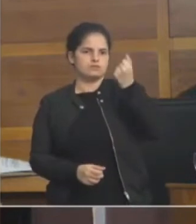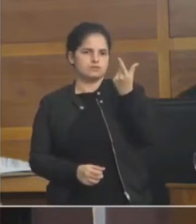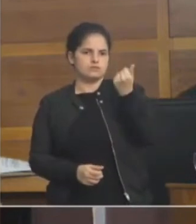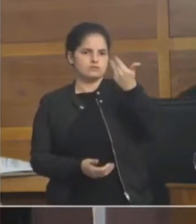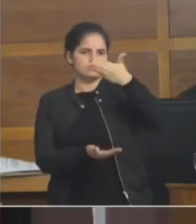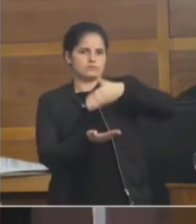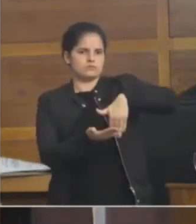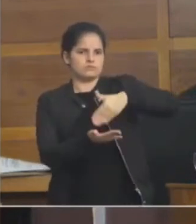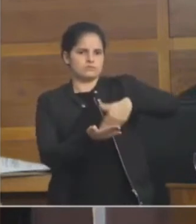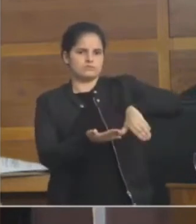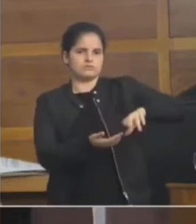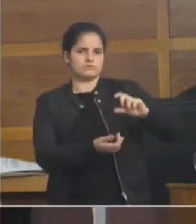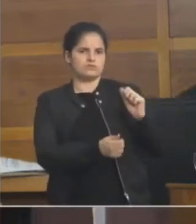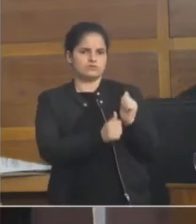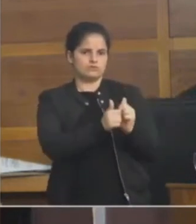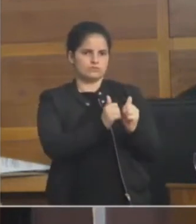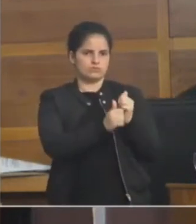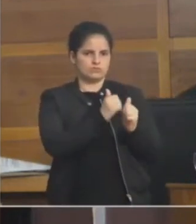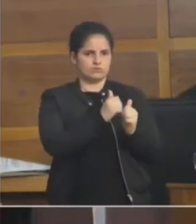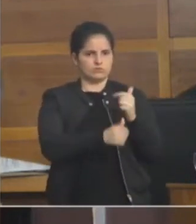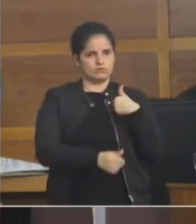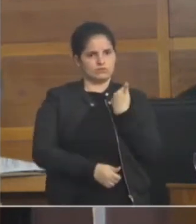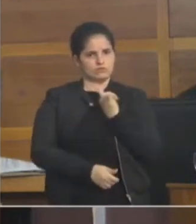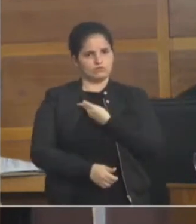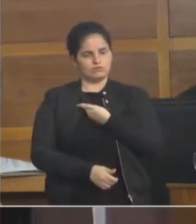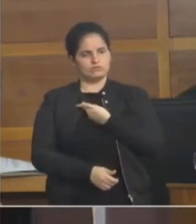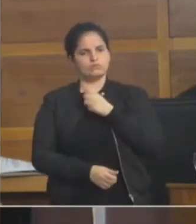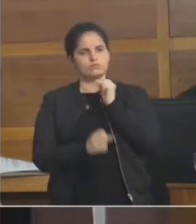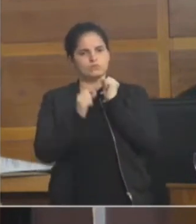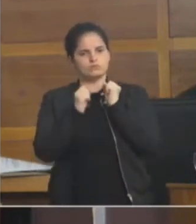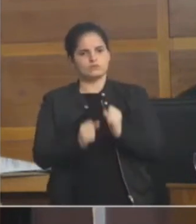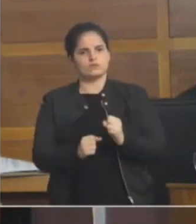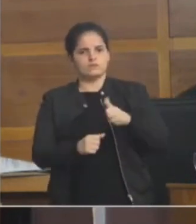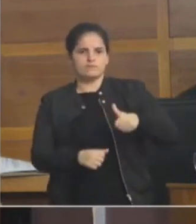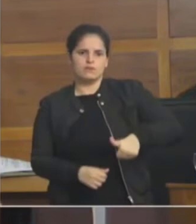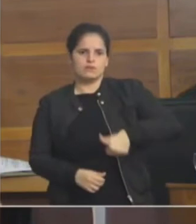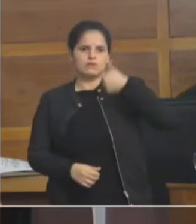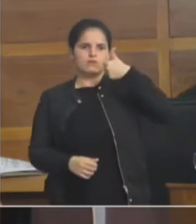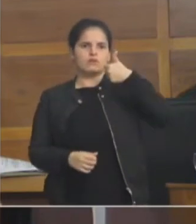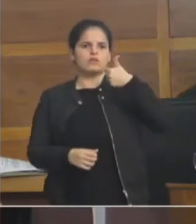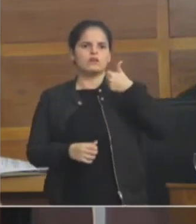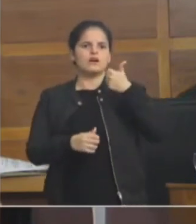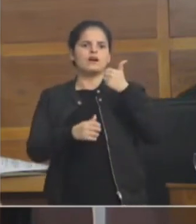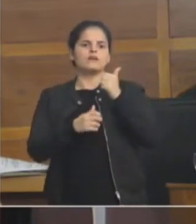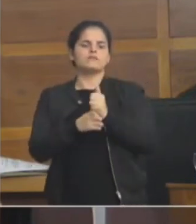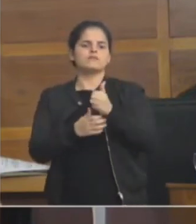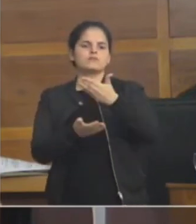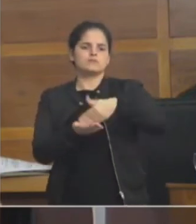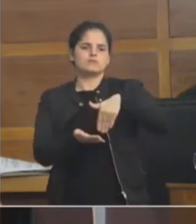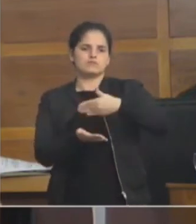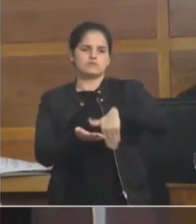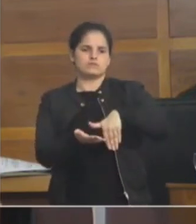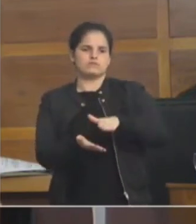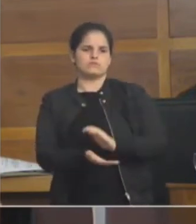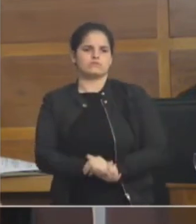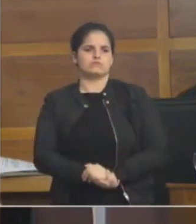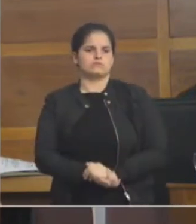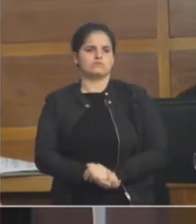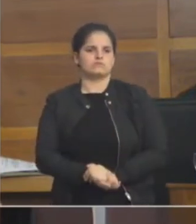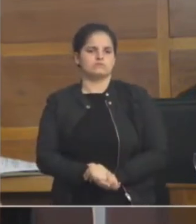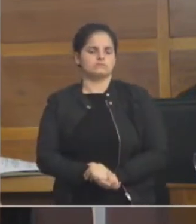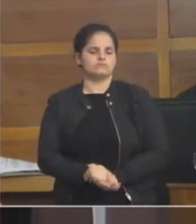um valor melhor para que a gente pudesse ter ainda melhor as condições de trabalho dentro de uma